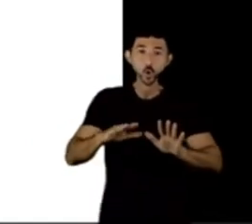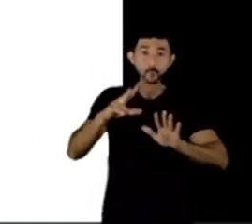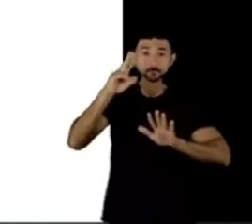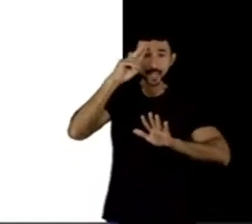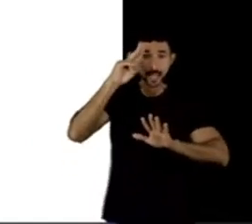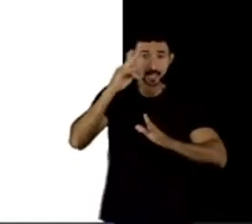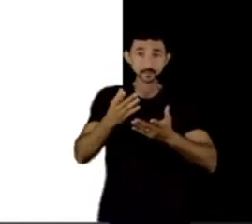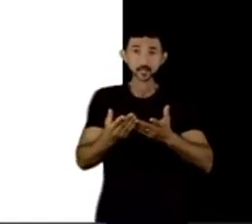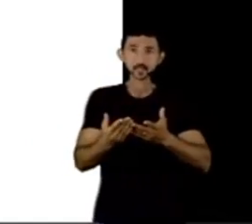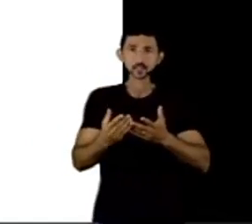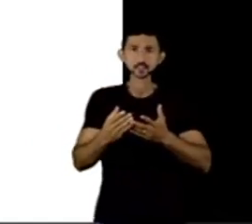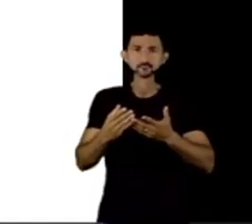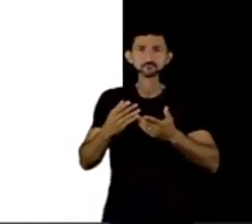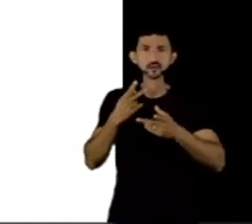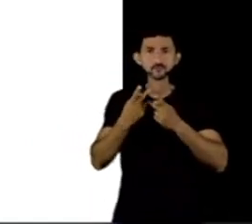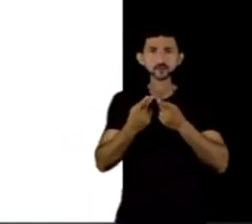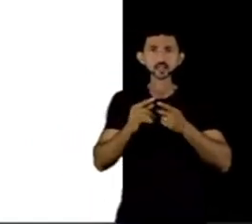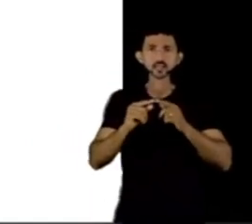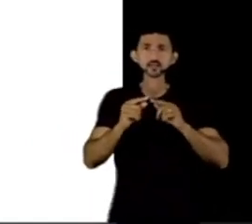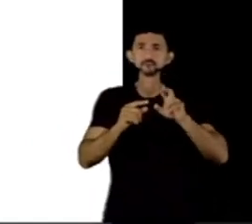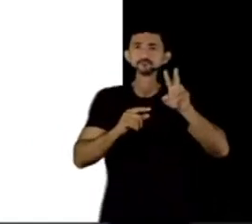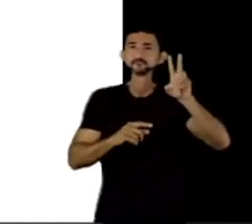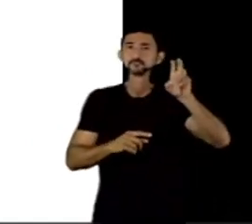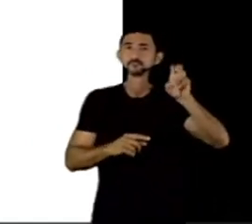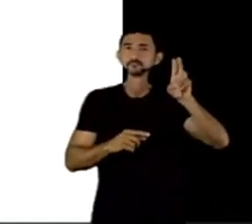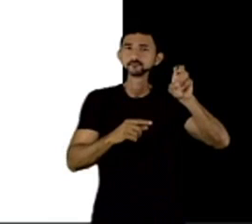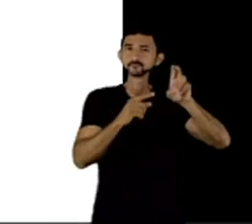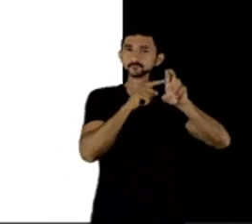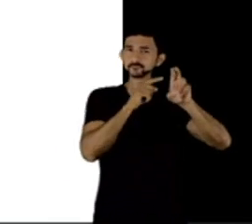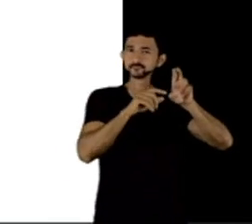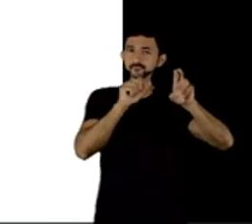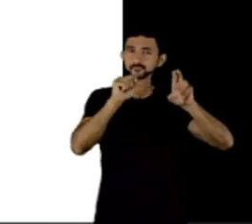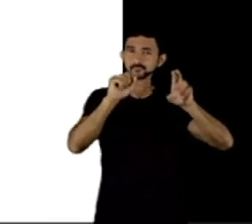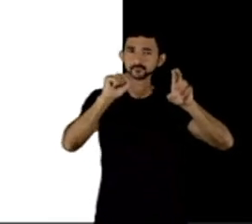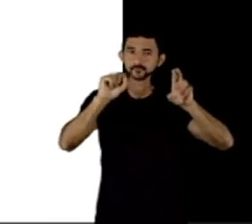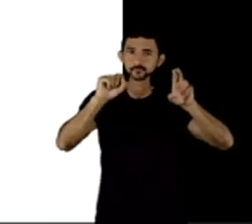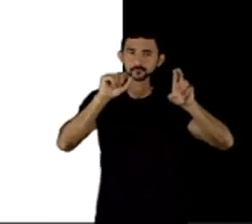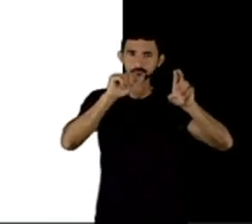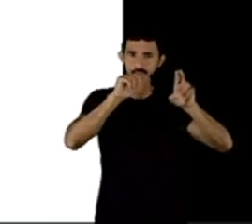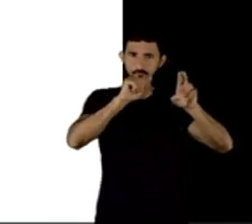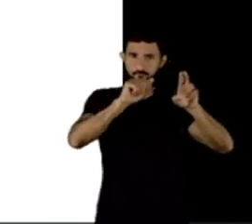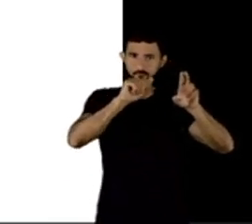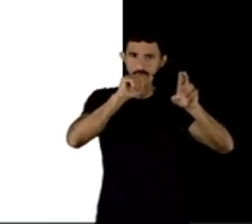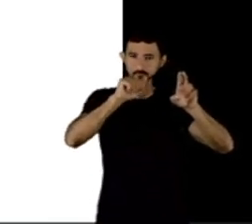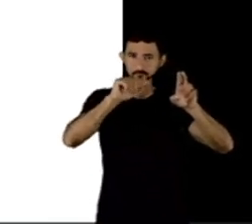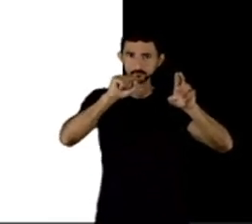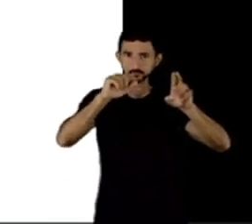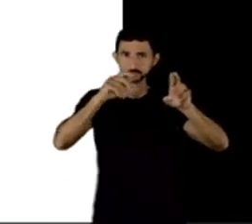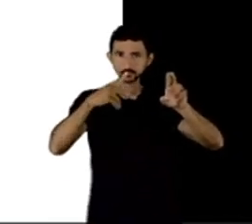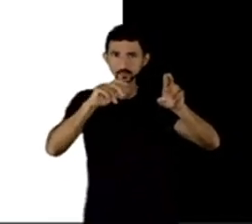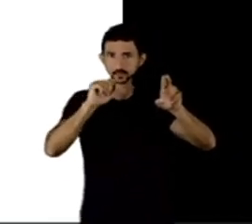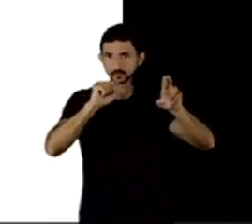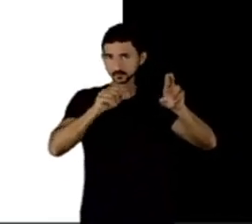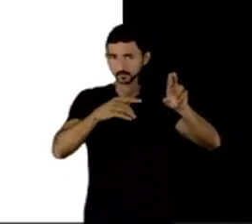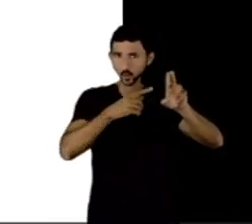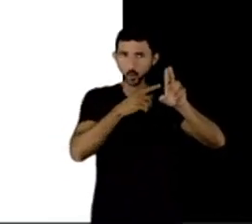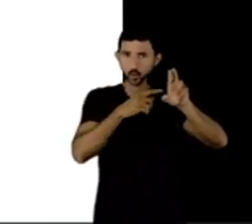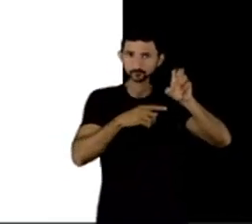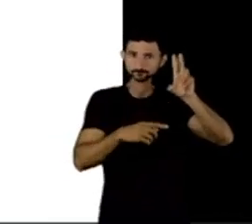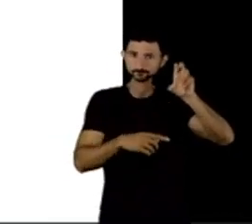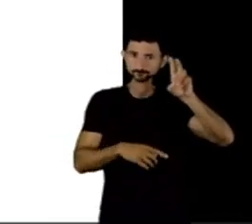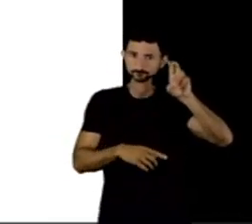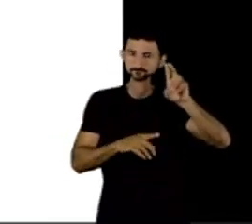que eu falei para você deste sinalzinho que aparece bem aqui, que é chamado de aspas? Eu tenho